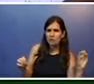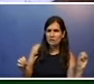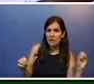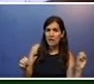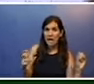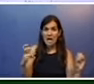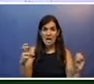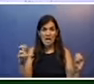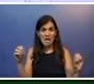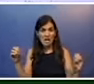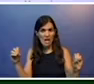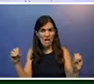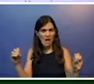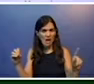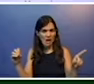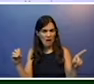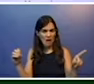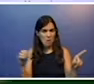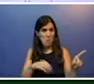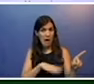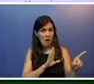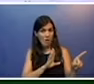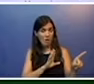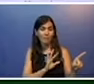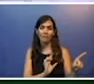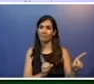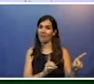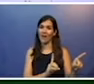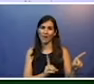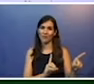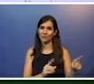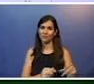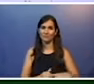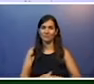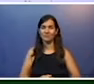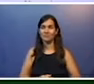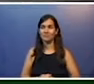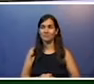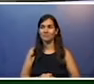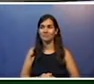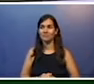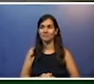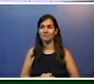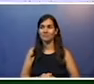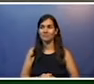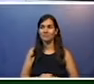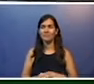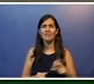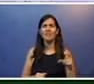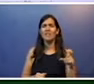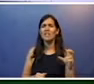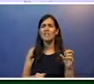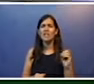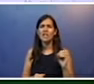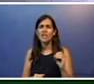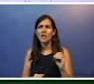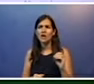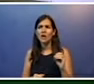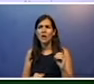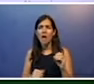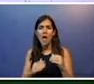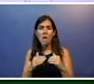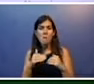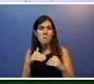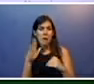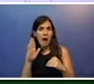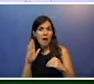100, o 200 não é maior do que o 500. Vamos lá para a letra C. Vamos lá no D, ó. 500 é maior que o